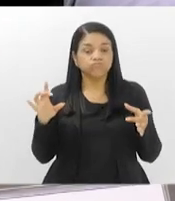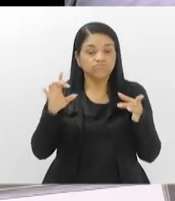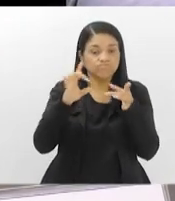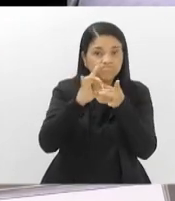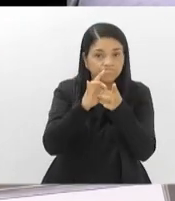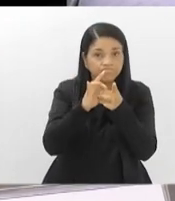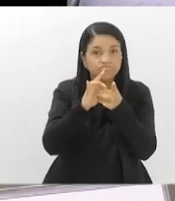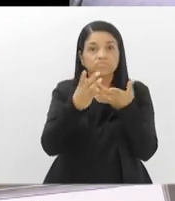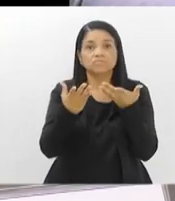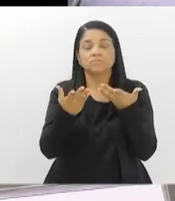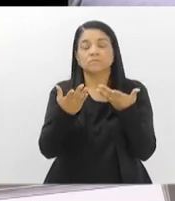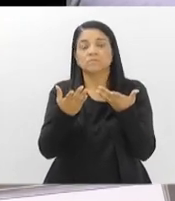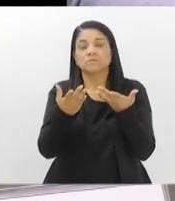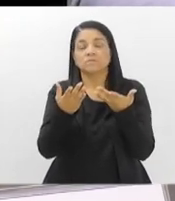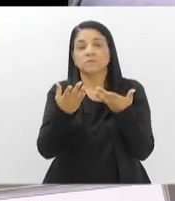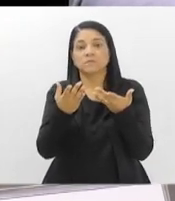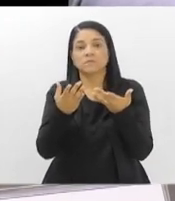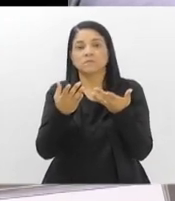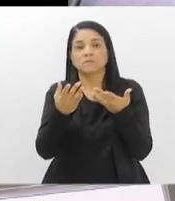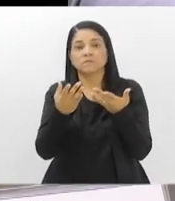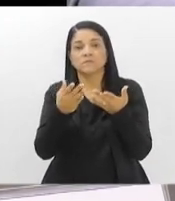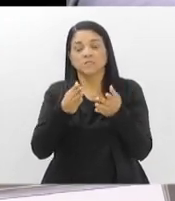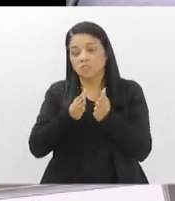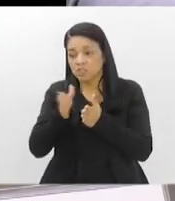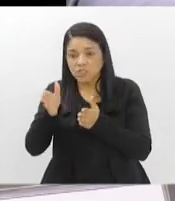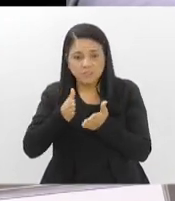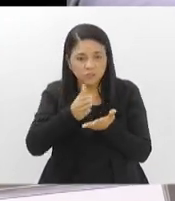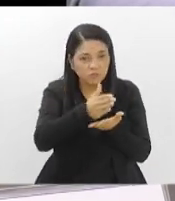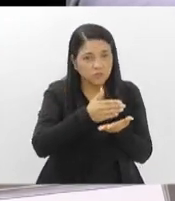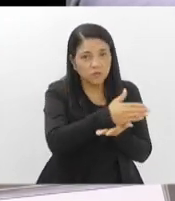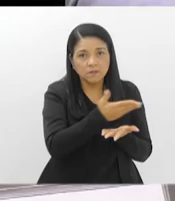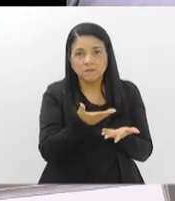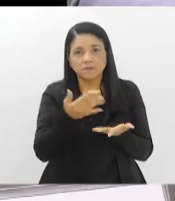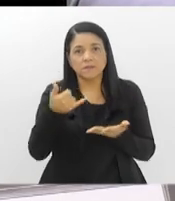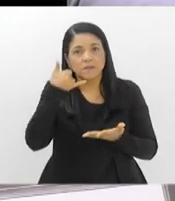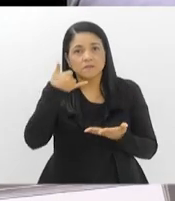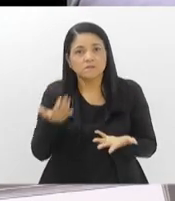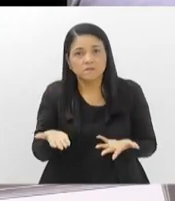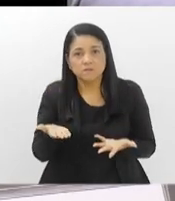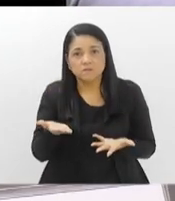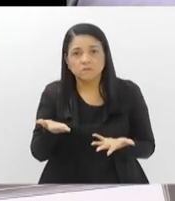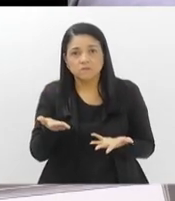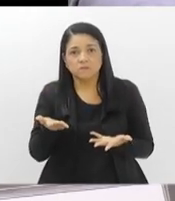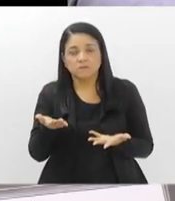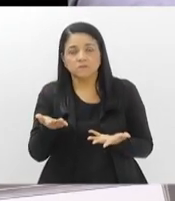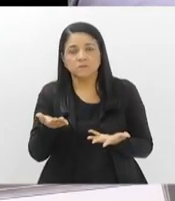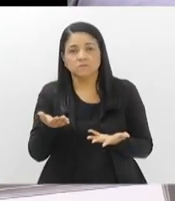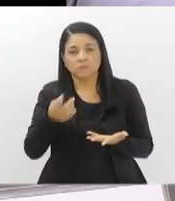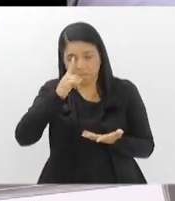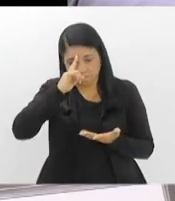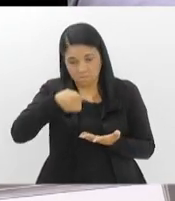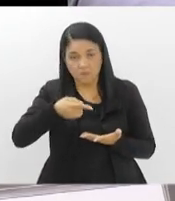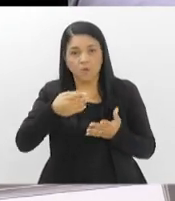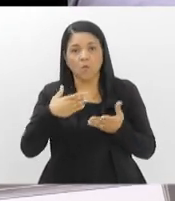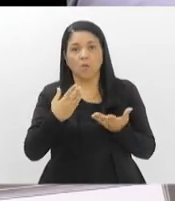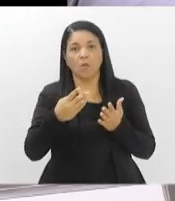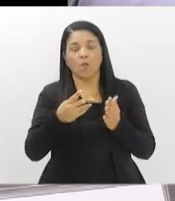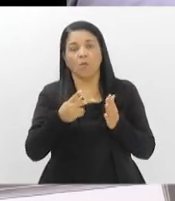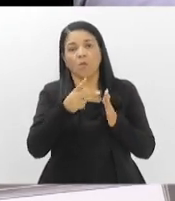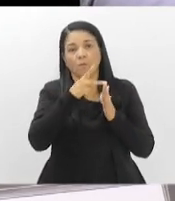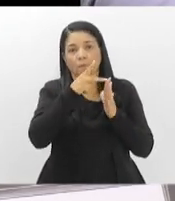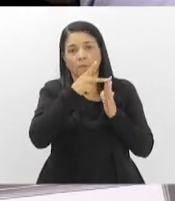órgão que que as direciona né E que que determina o protocolo de